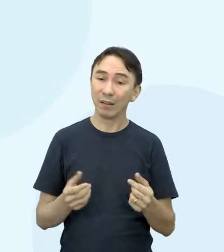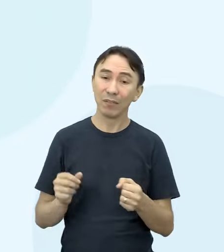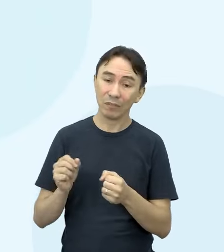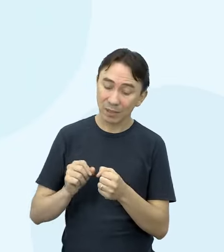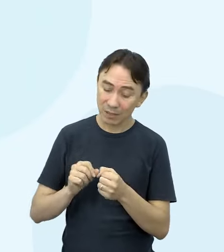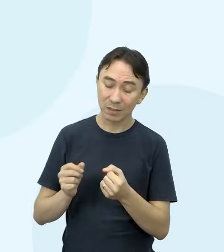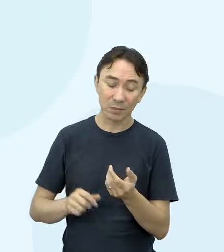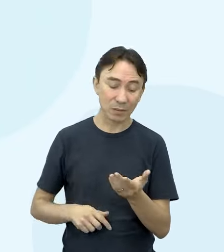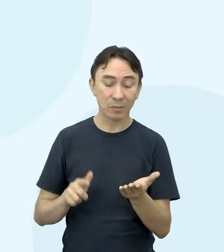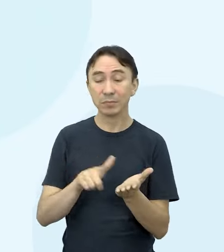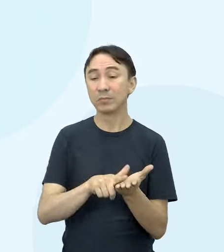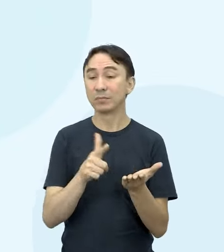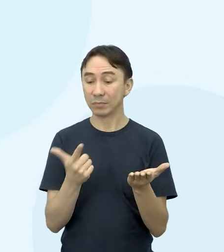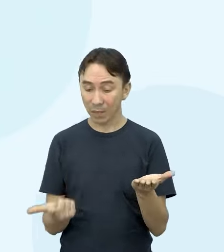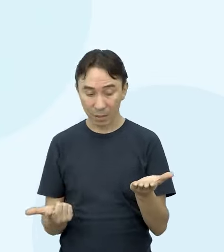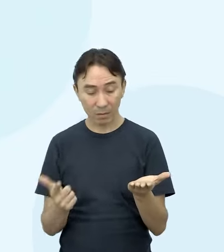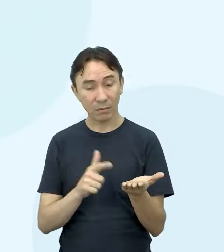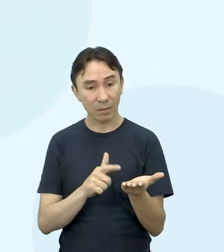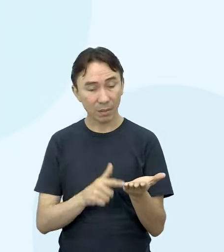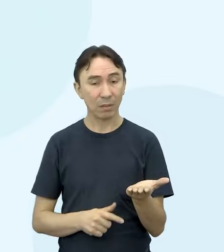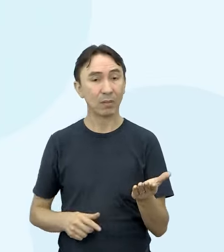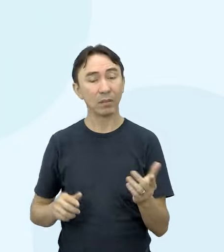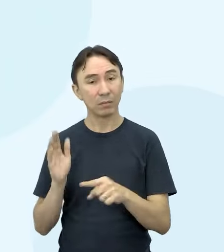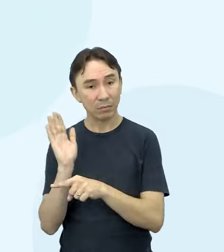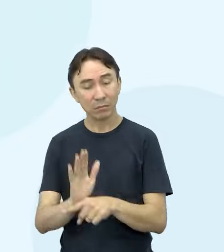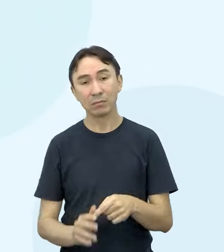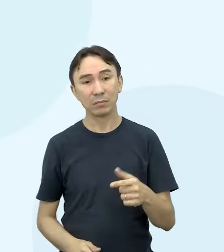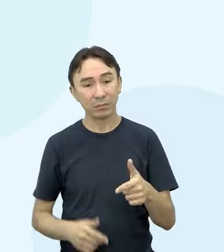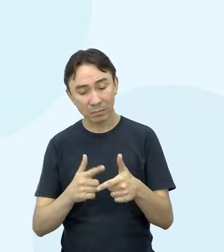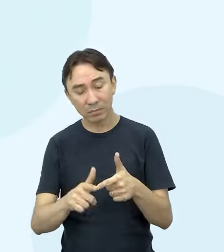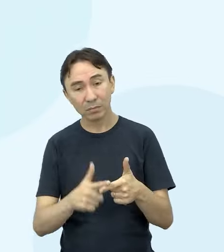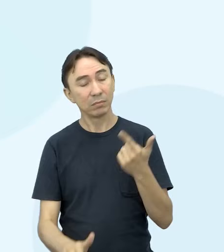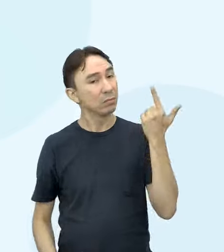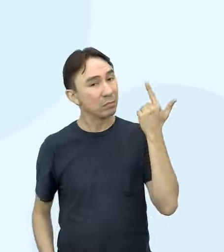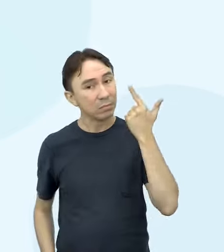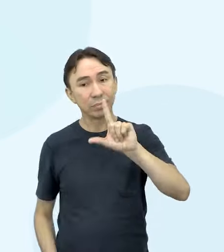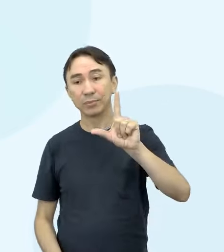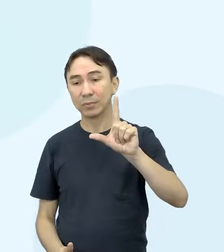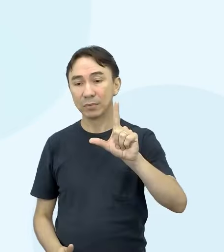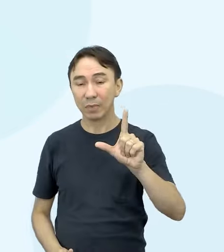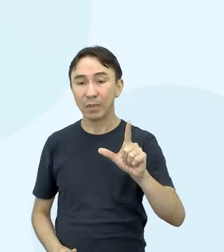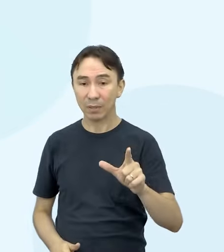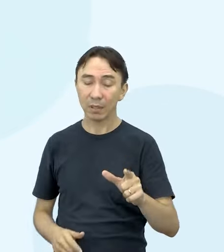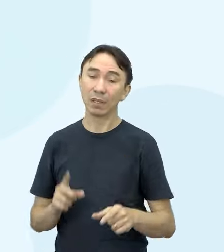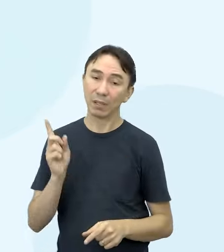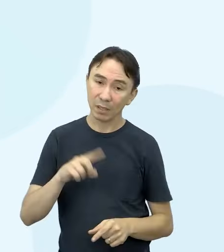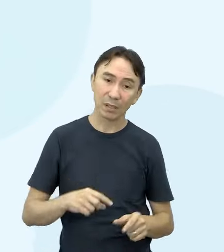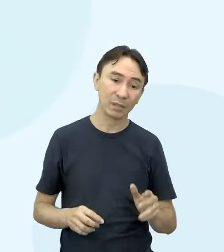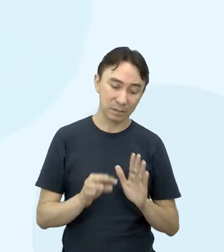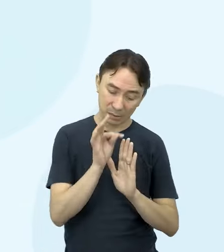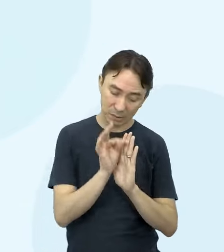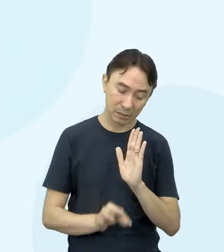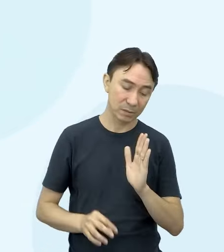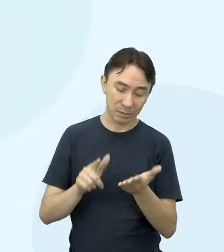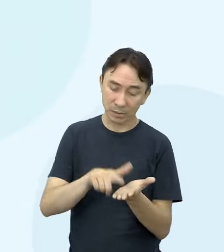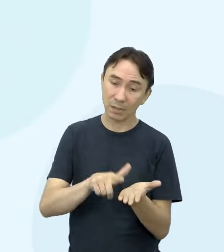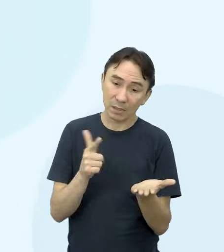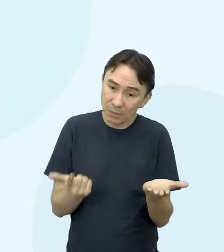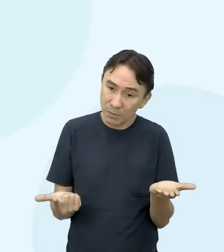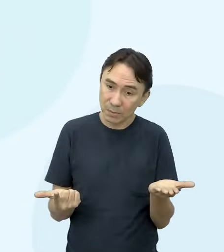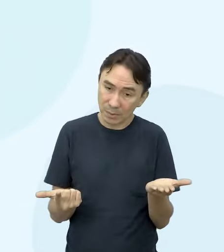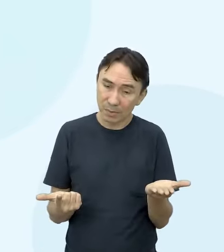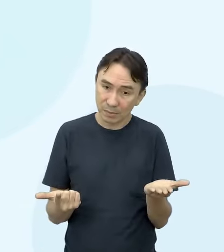de um jornal de solução, como o Bruno falou da questão, né, da produção de um texto jornalístico, especificamente daquela atividade,